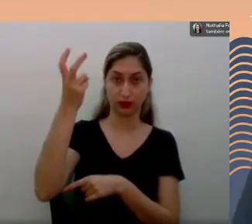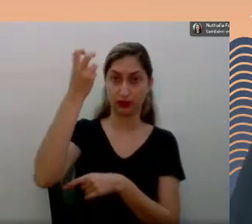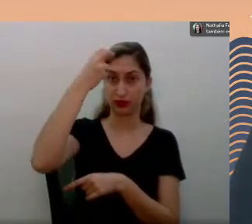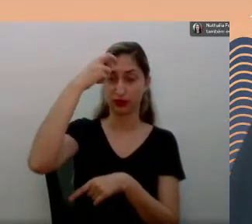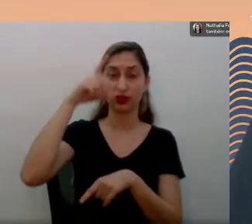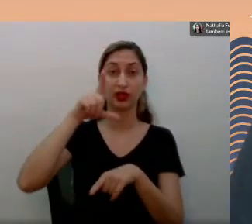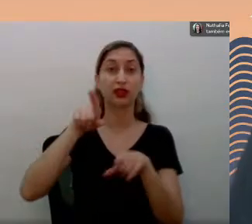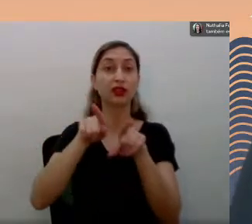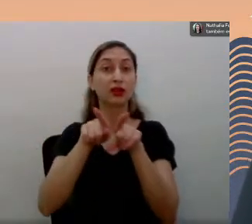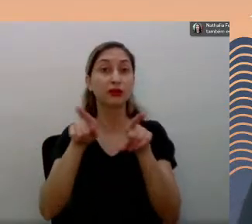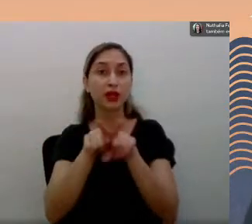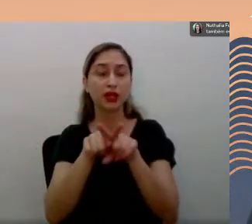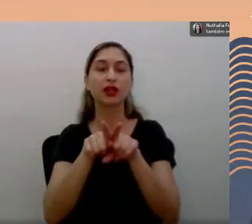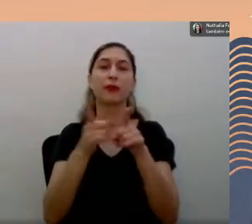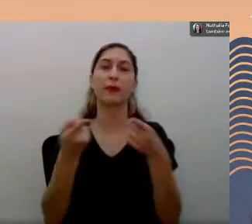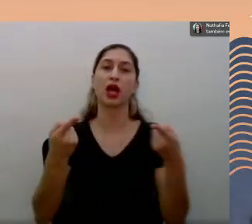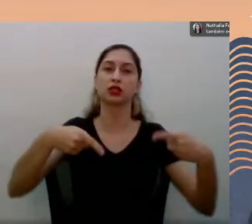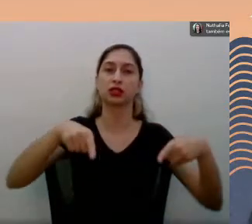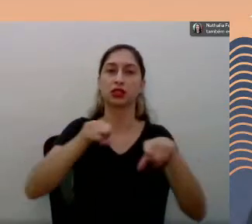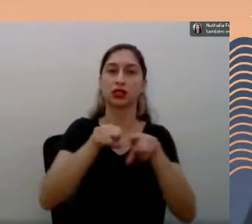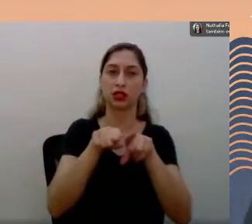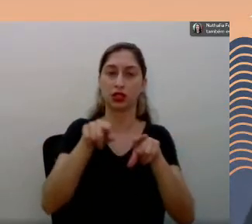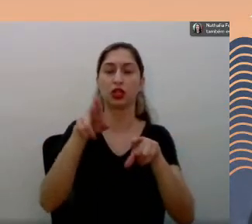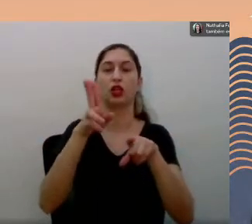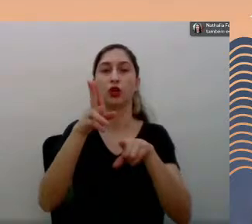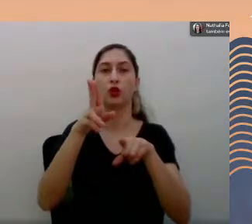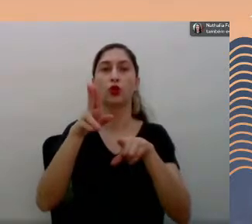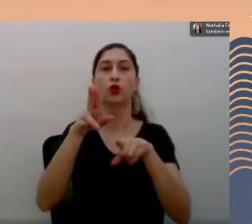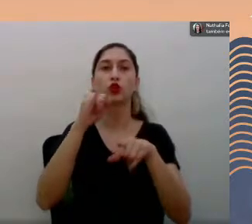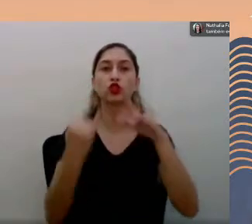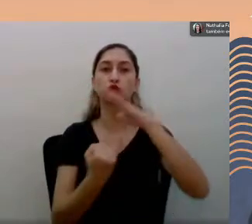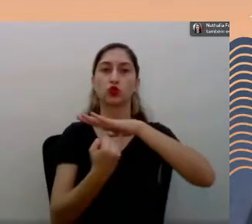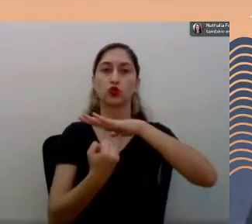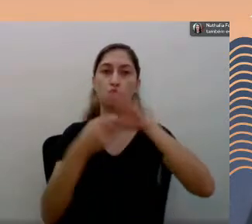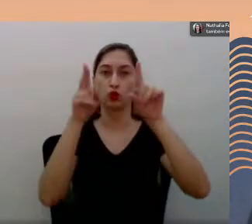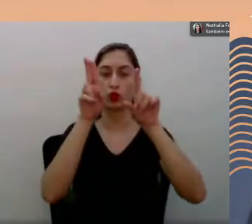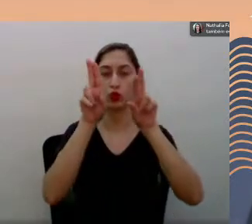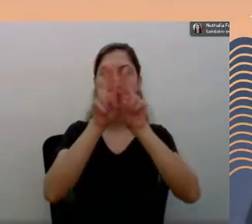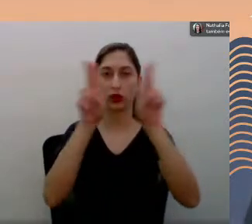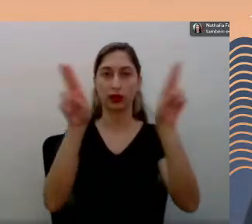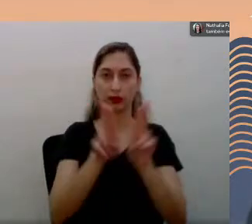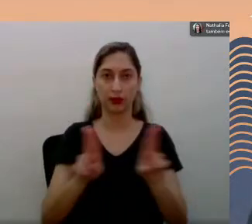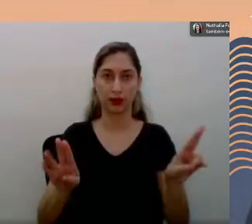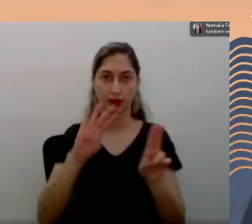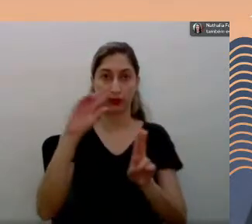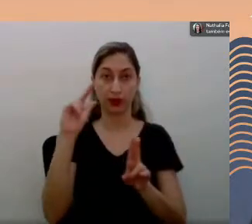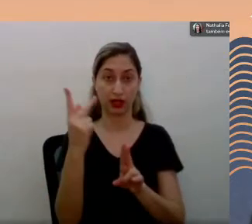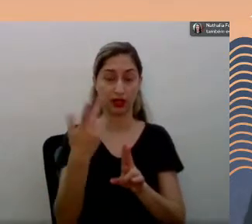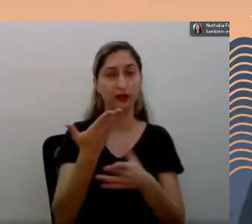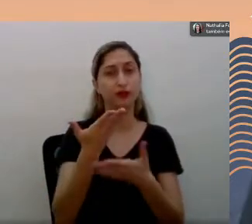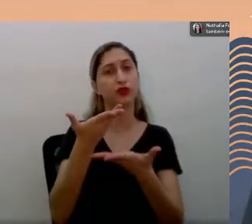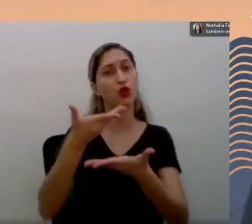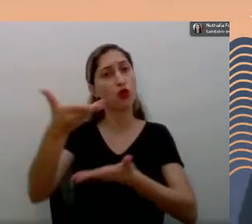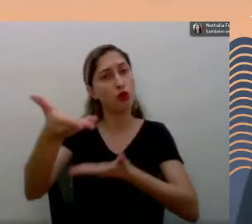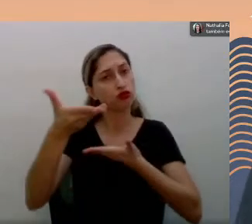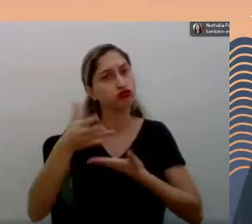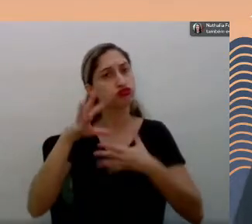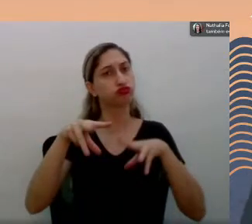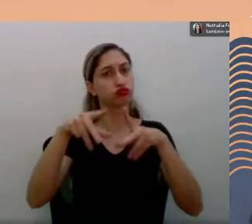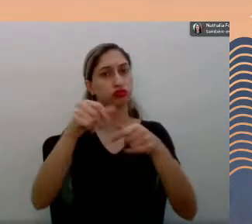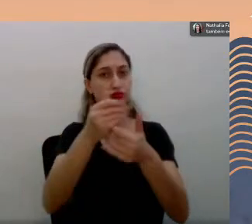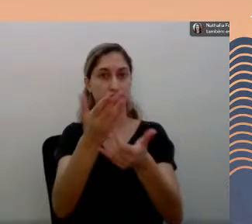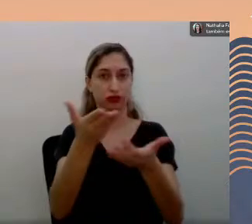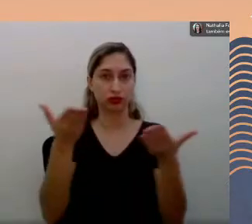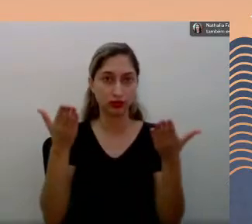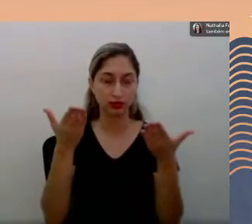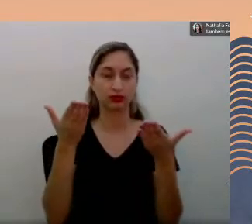de 5 mil médicos cooperados e colaboradores né eu convido todo mundo né que já O portão está se veste chique depois